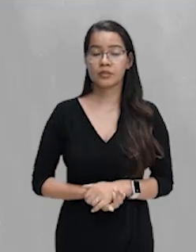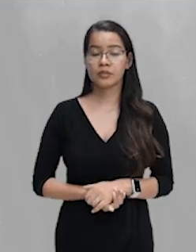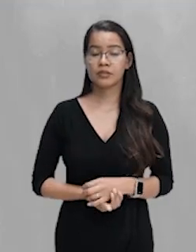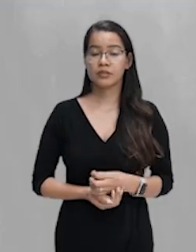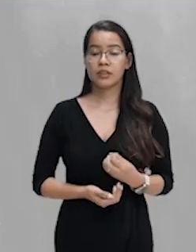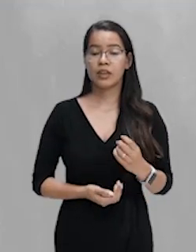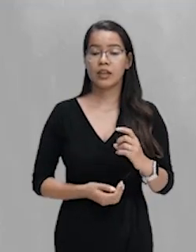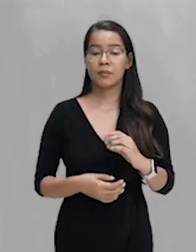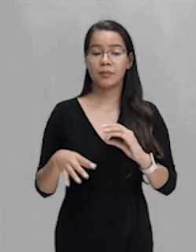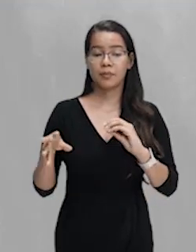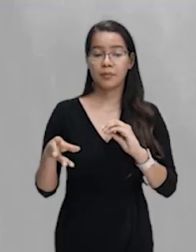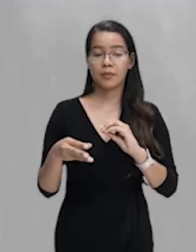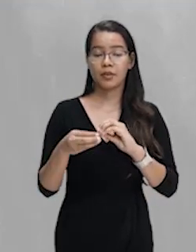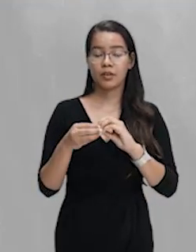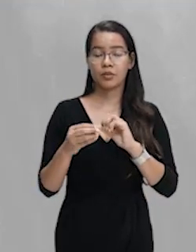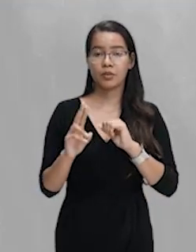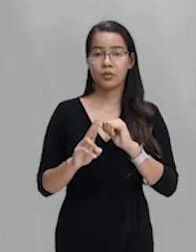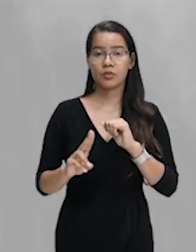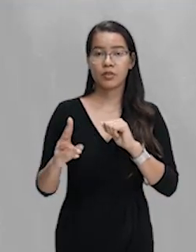se toma o verbo